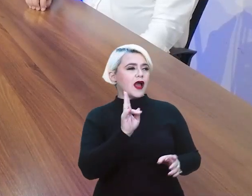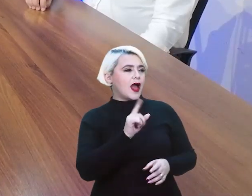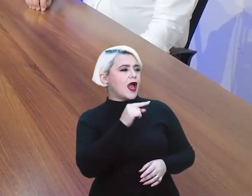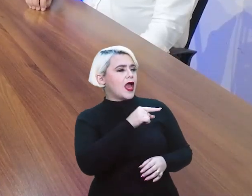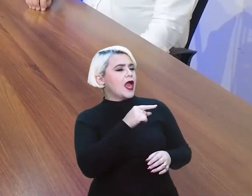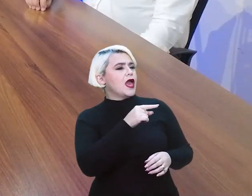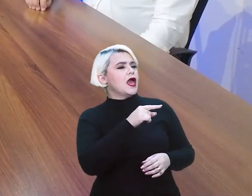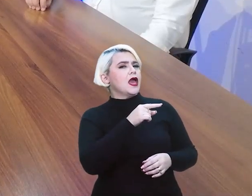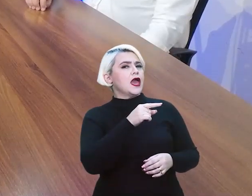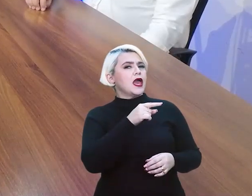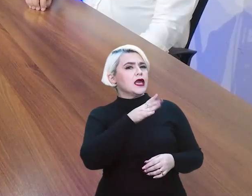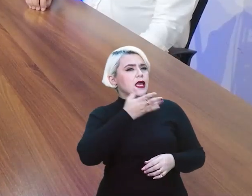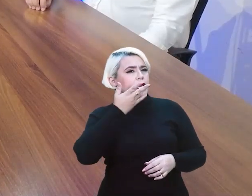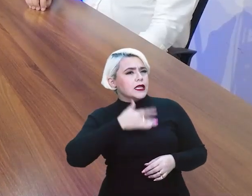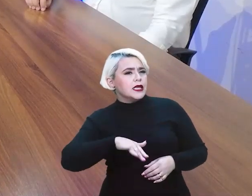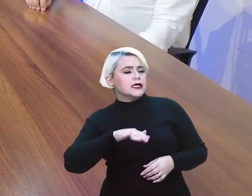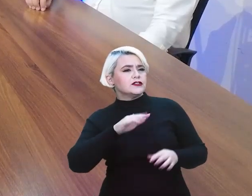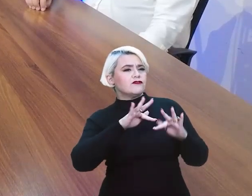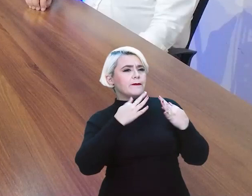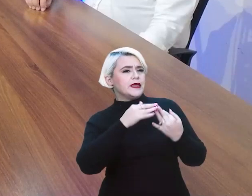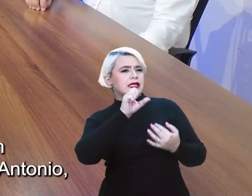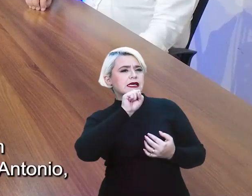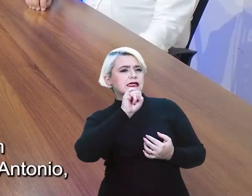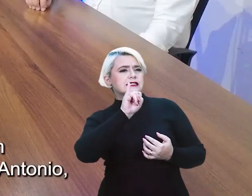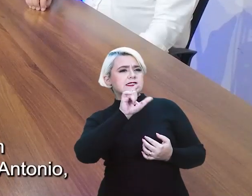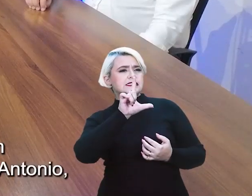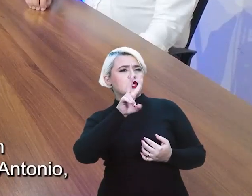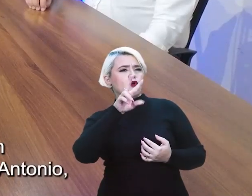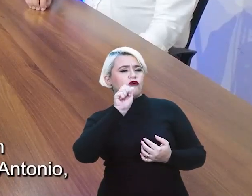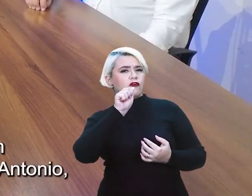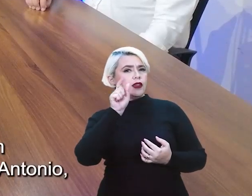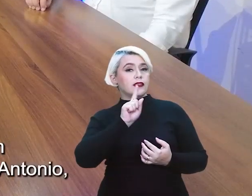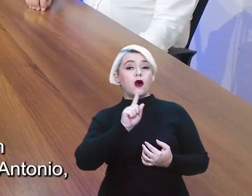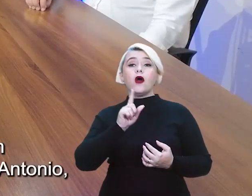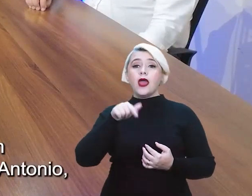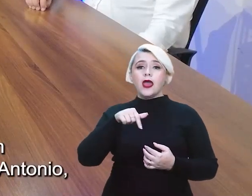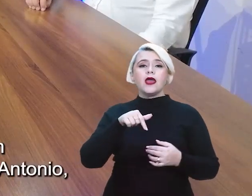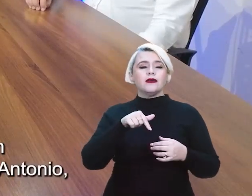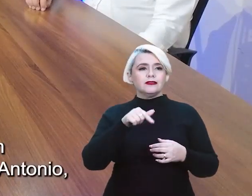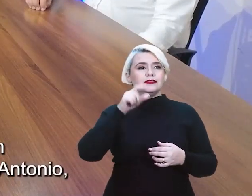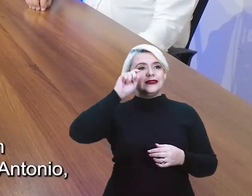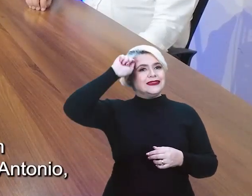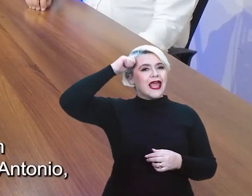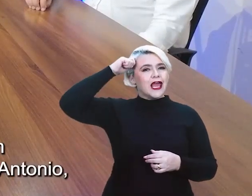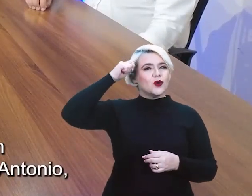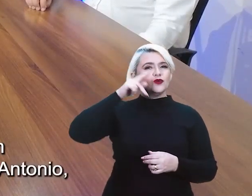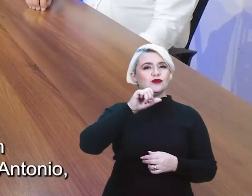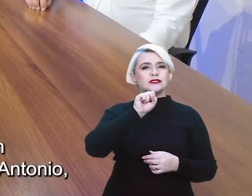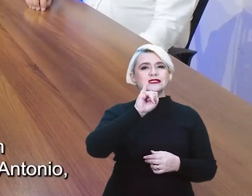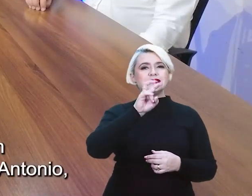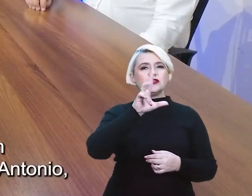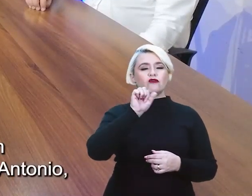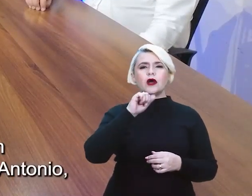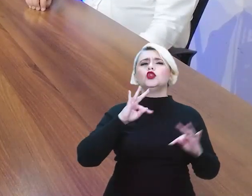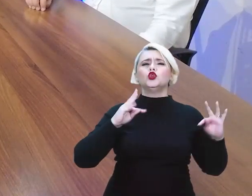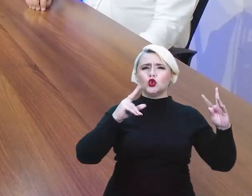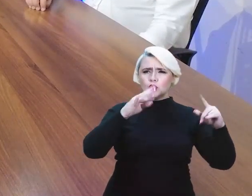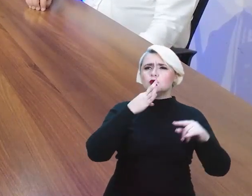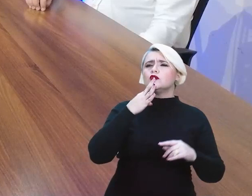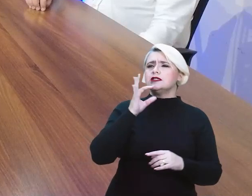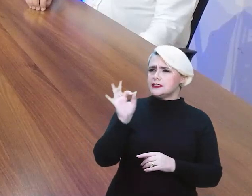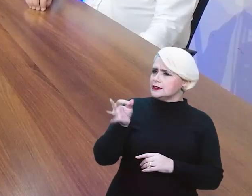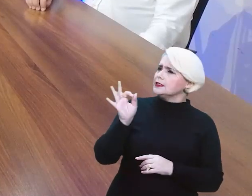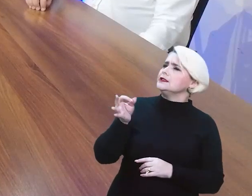os meninos de Silva eram os negros de Silva. Exatamente. E todos sabiam quem era nós. Inclusive na escola, Antônio,